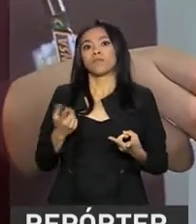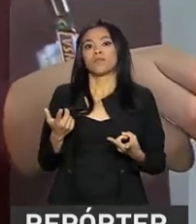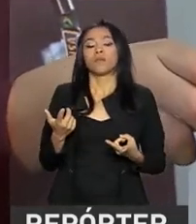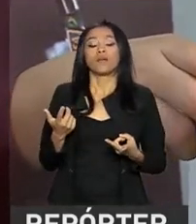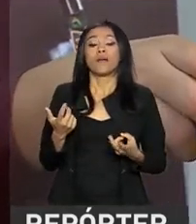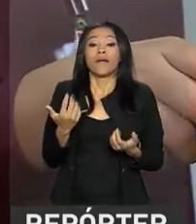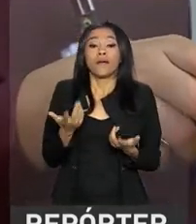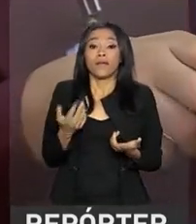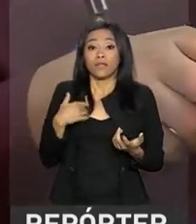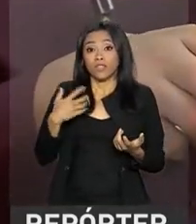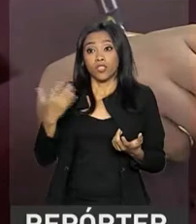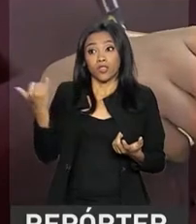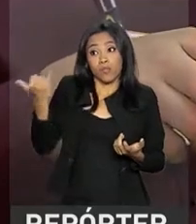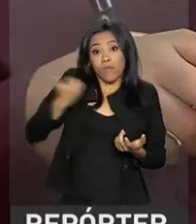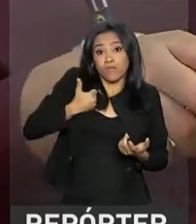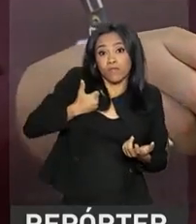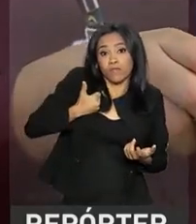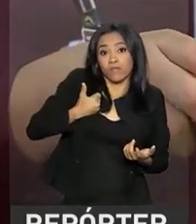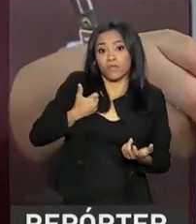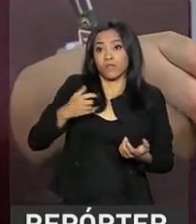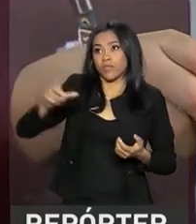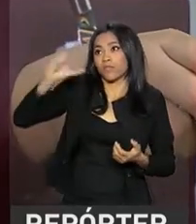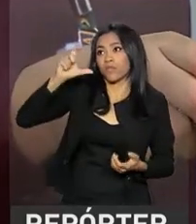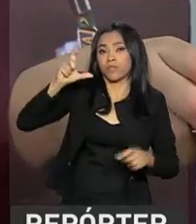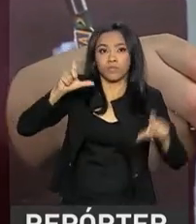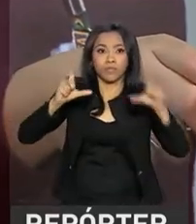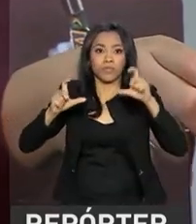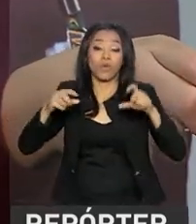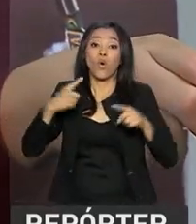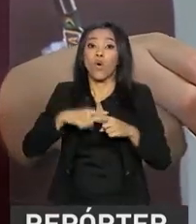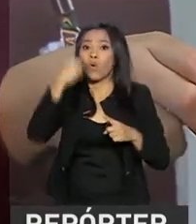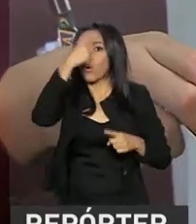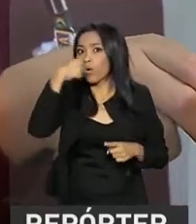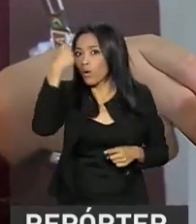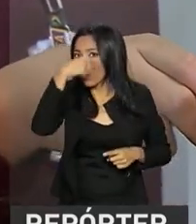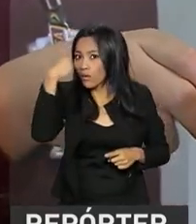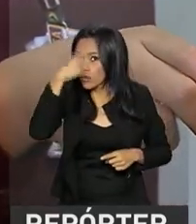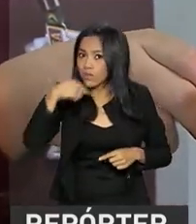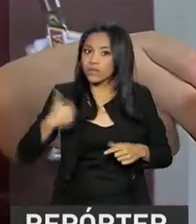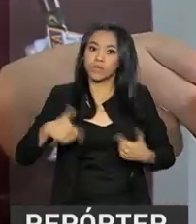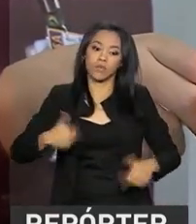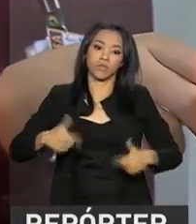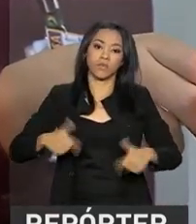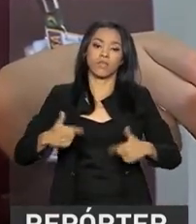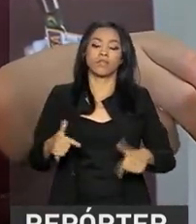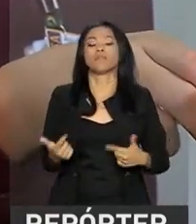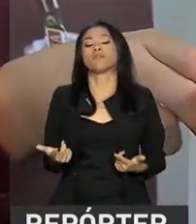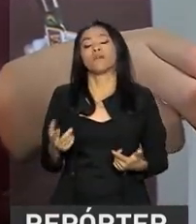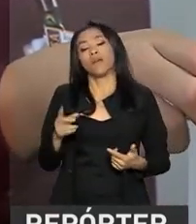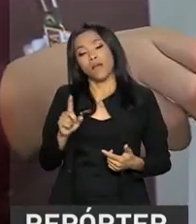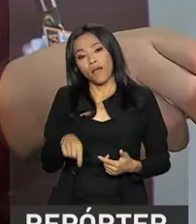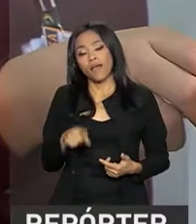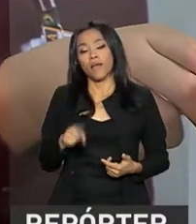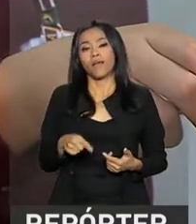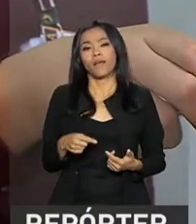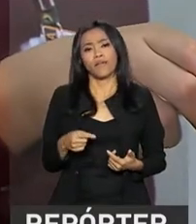periférica, de uma sinalização, é a falta de controle de jornada que leva à exaustão do trabalhador. São questões